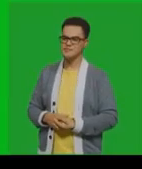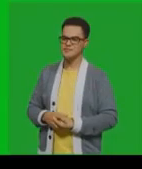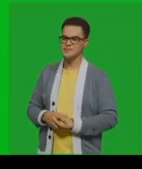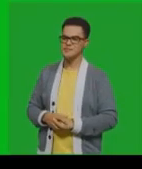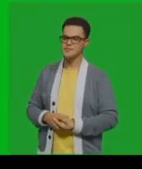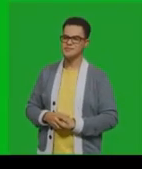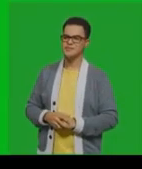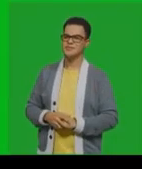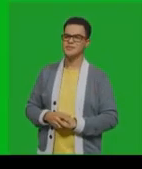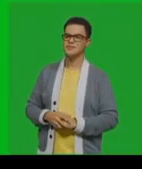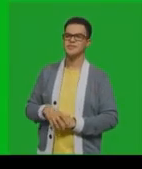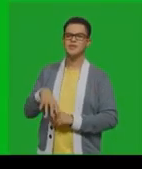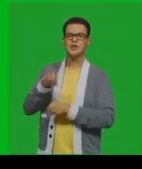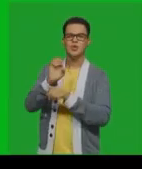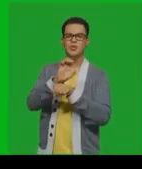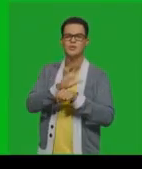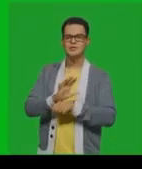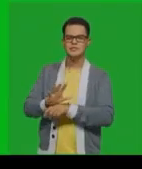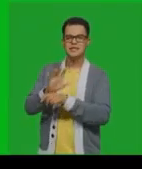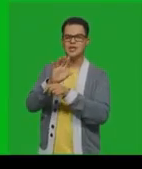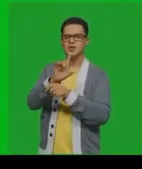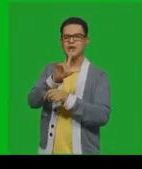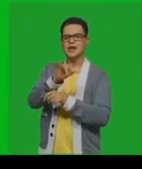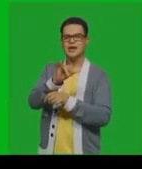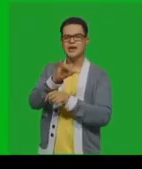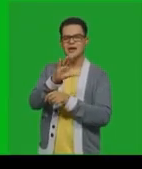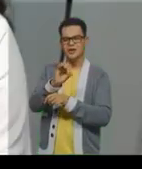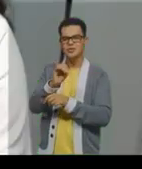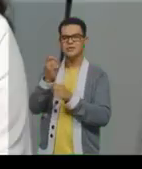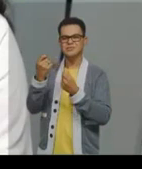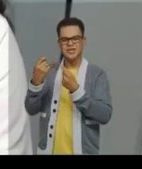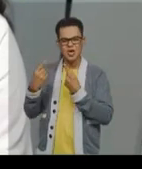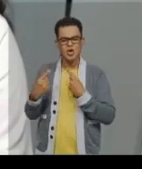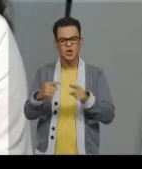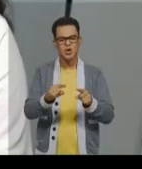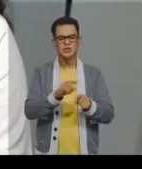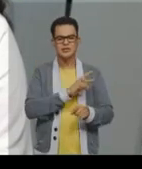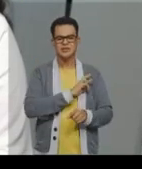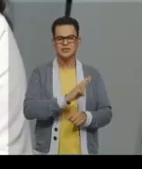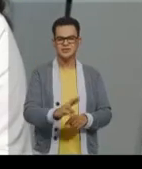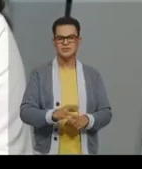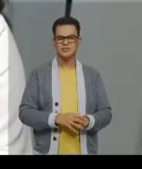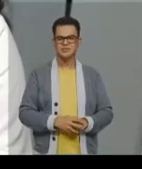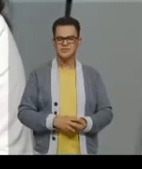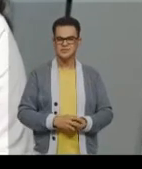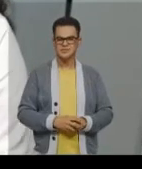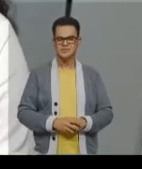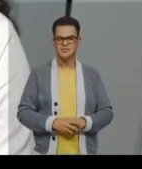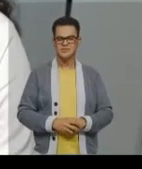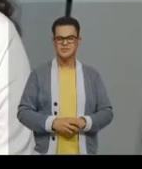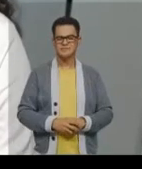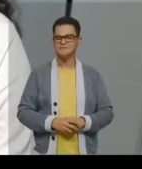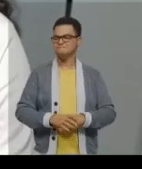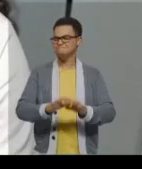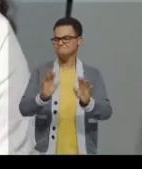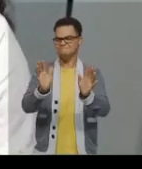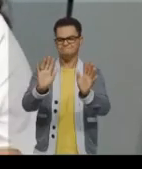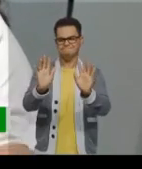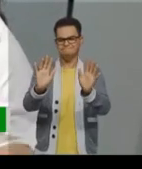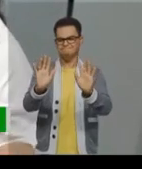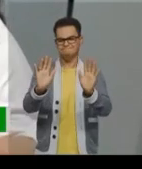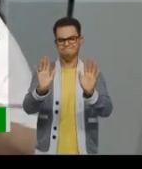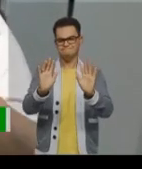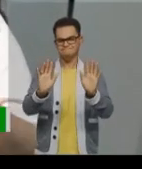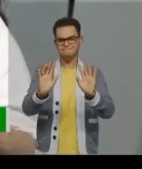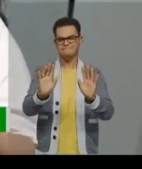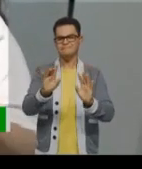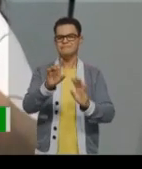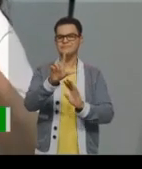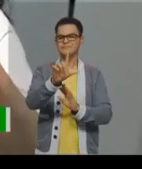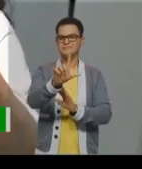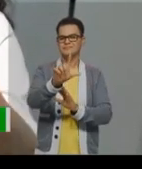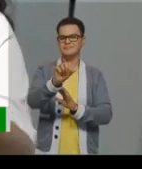laico deve combater as religiões? De maneira alguma, porque a laicidade, ela